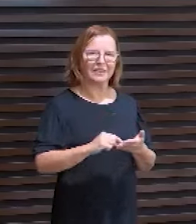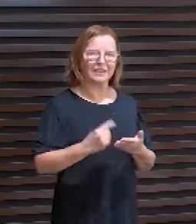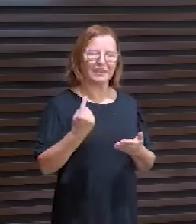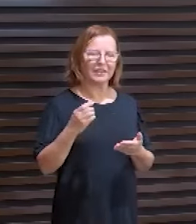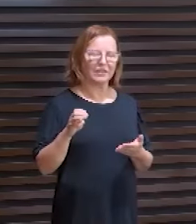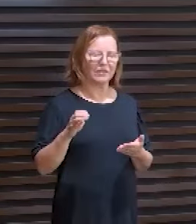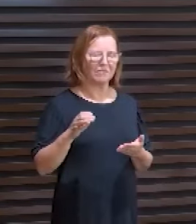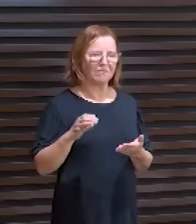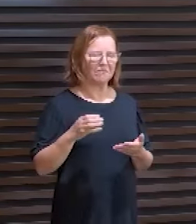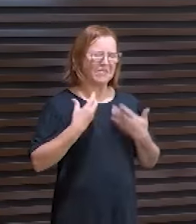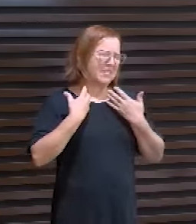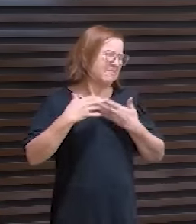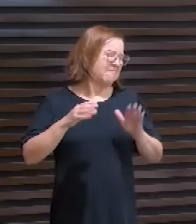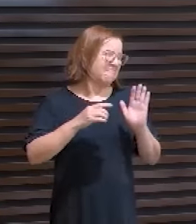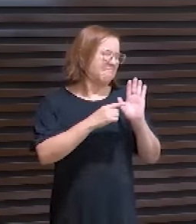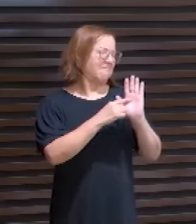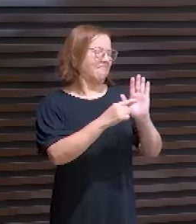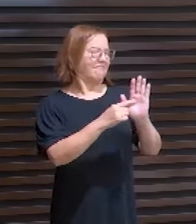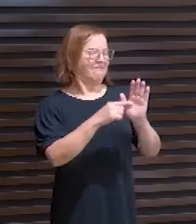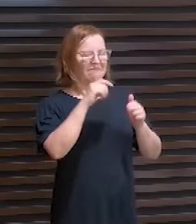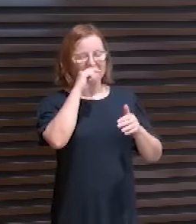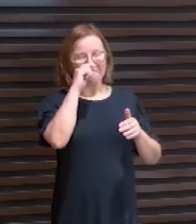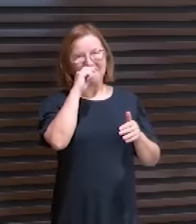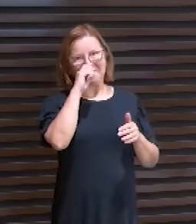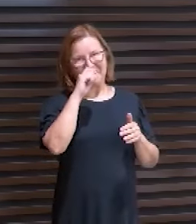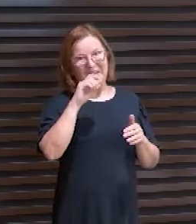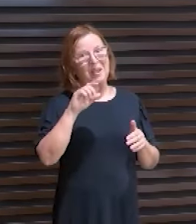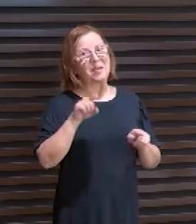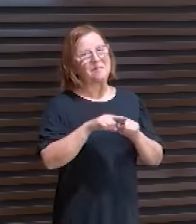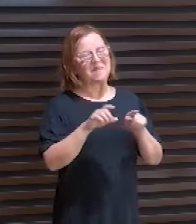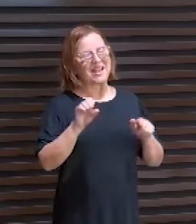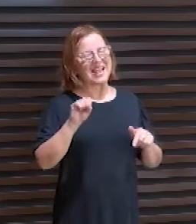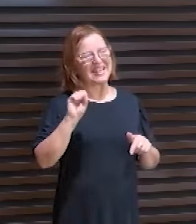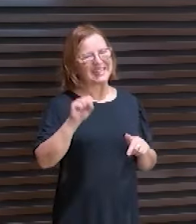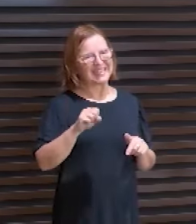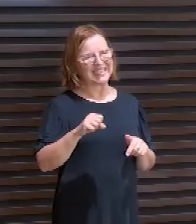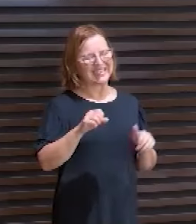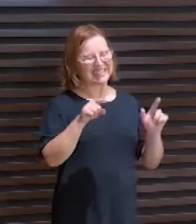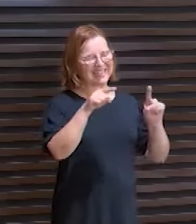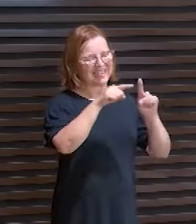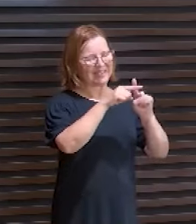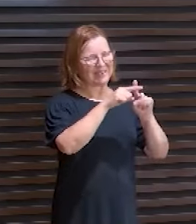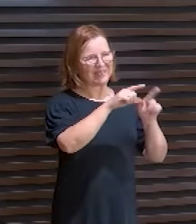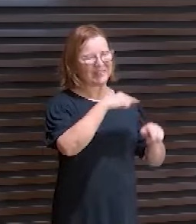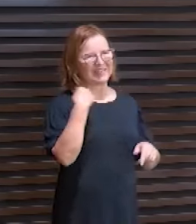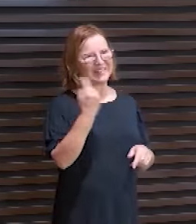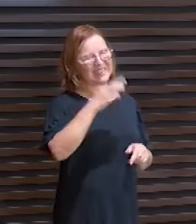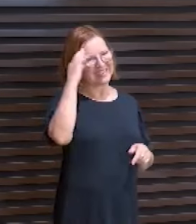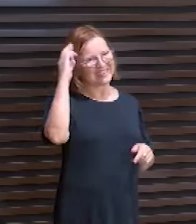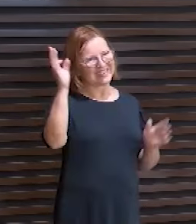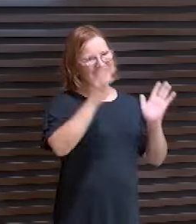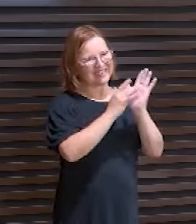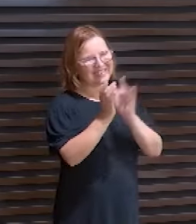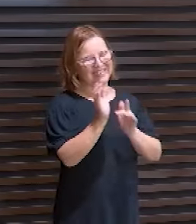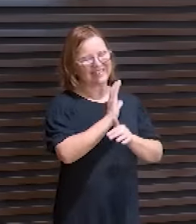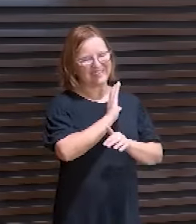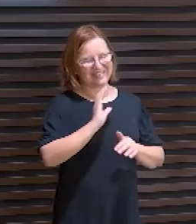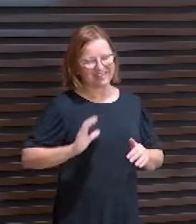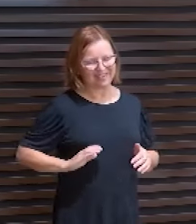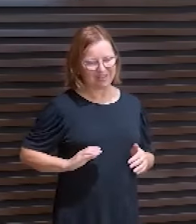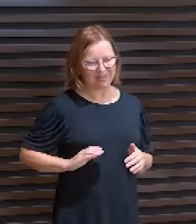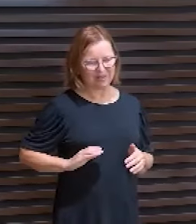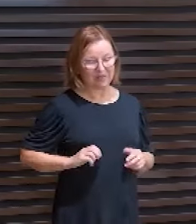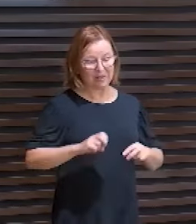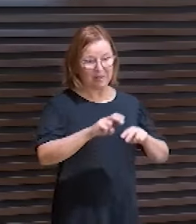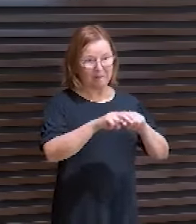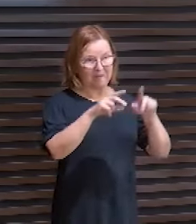esteja de mim gloriar-me Senão da Cruz do nosso senhor Jesus Cristo pela qual o mundo está crucificado